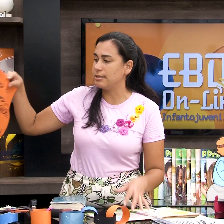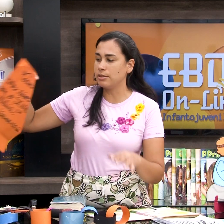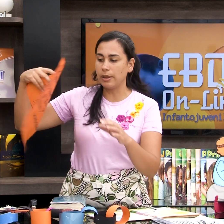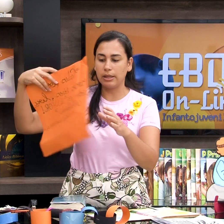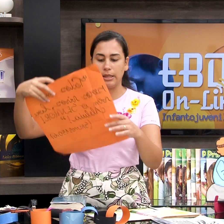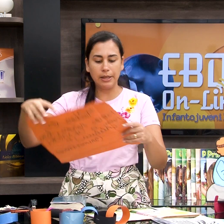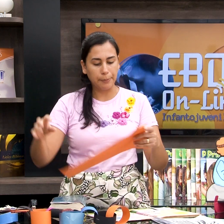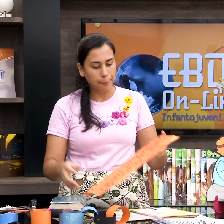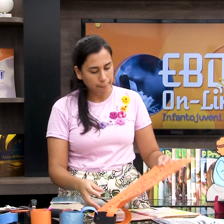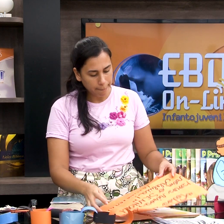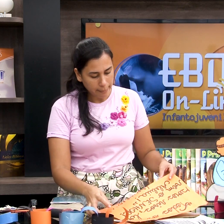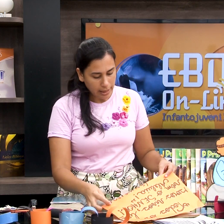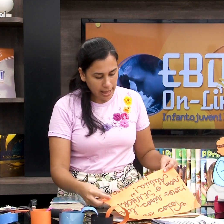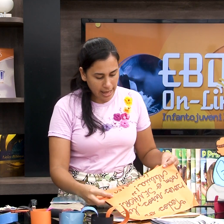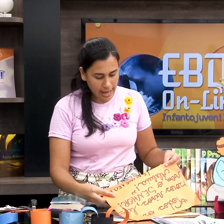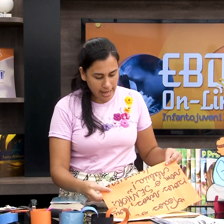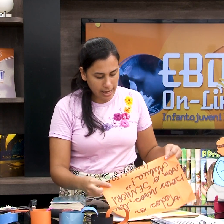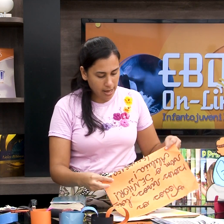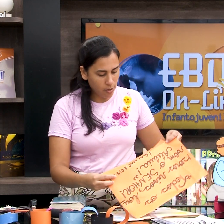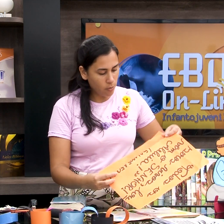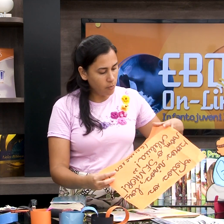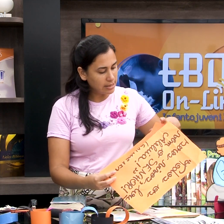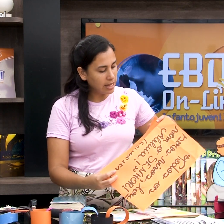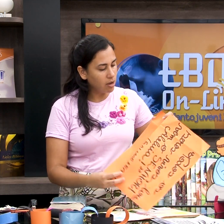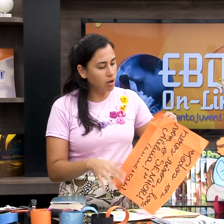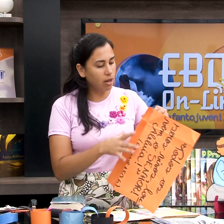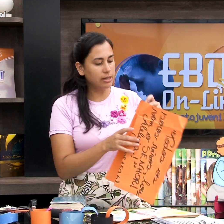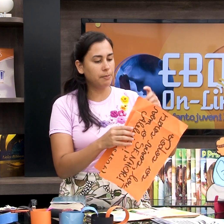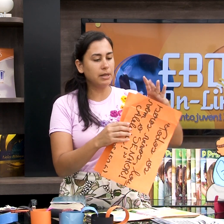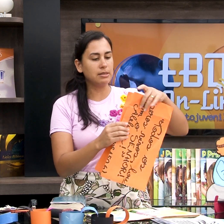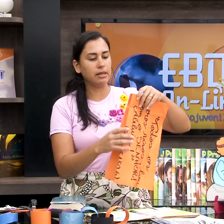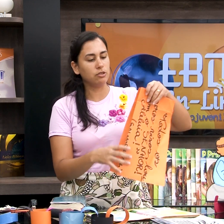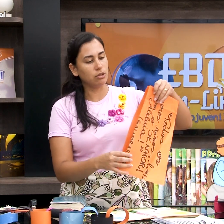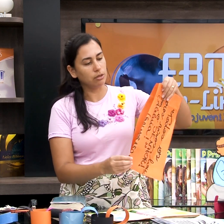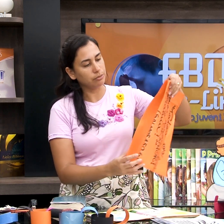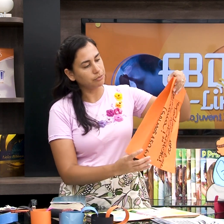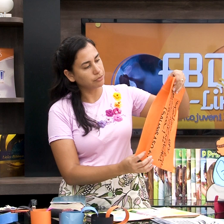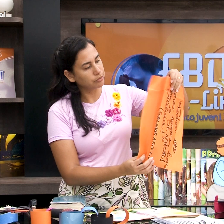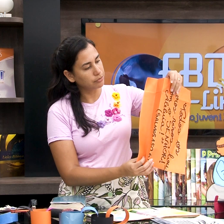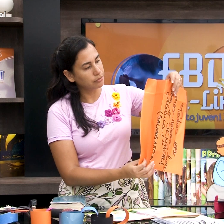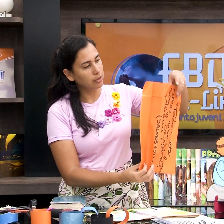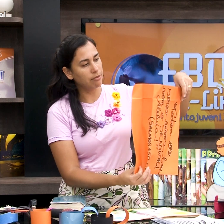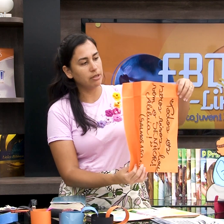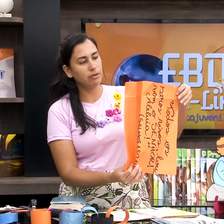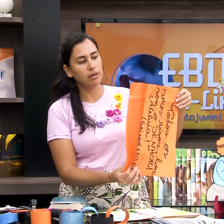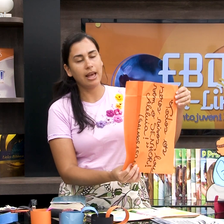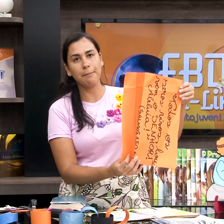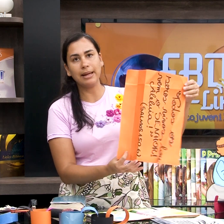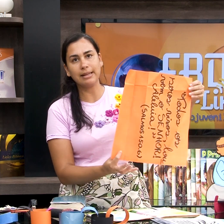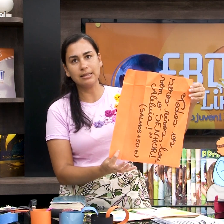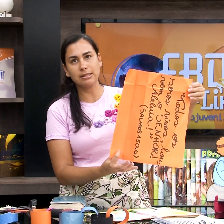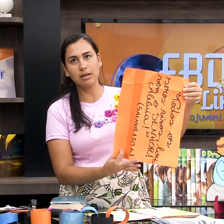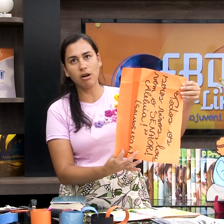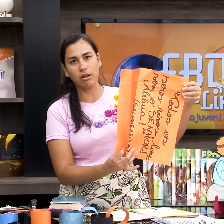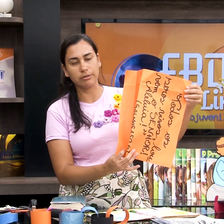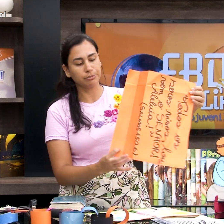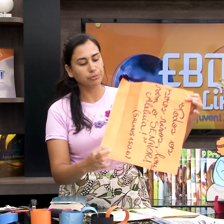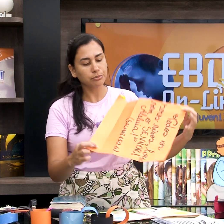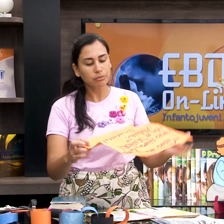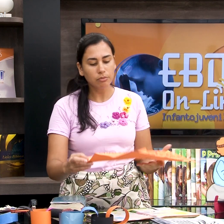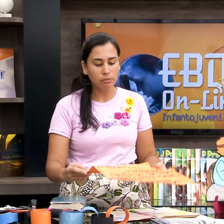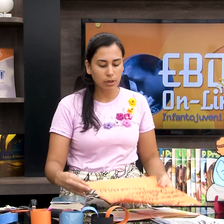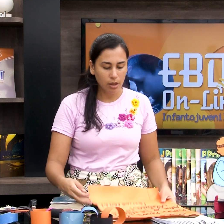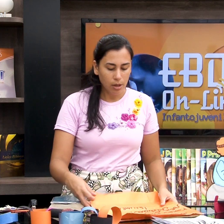para vocês. Isso aqui era uma sacola de presente, ó. Tá vendo? É a metade da